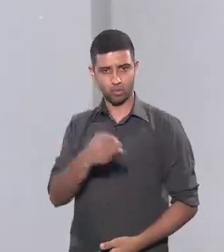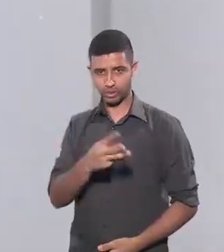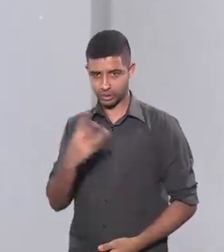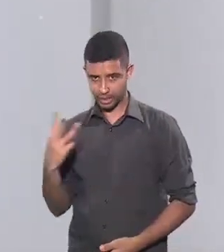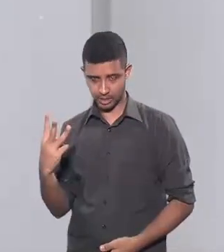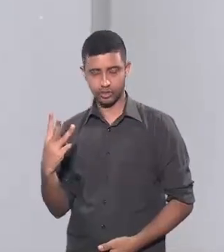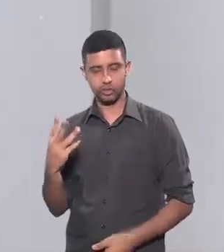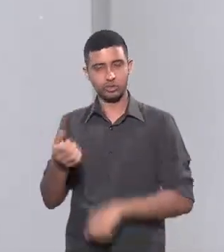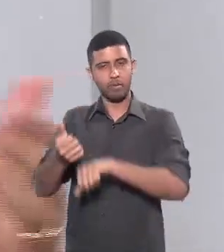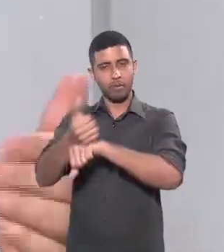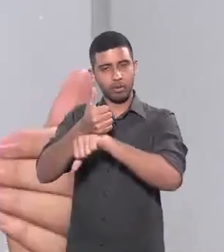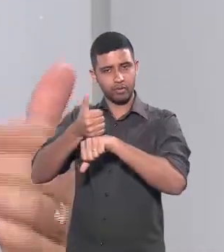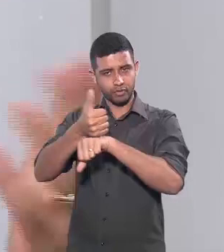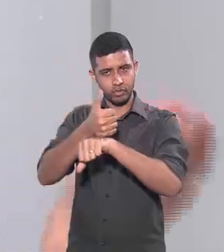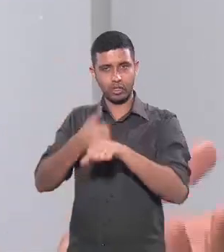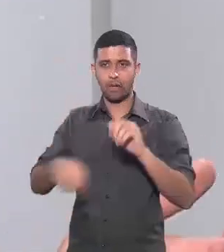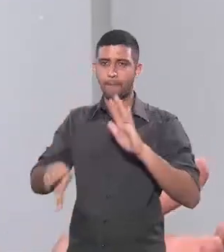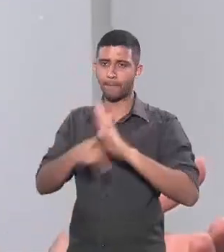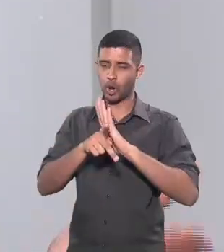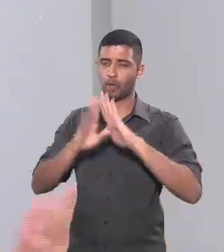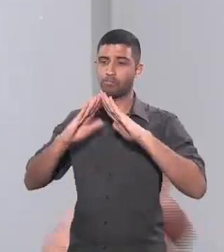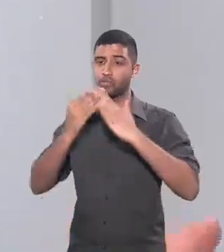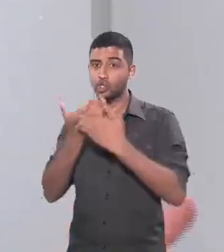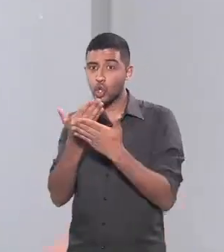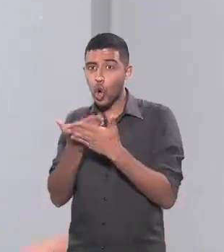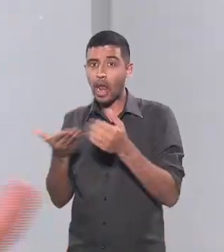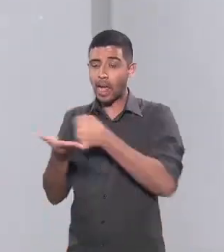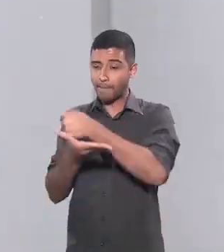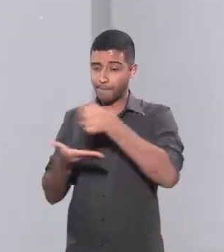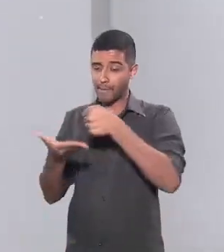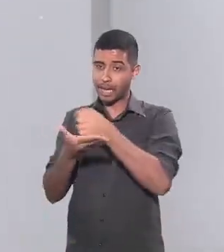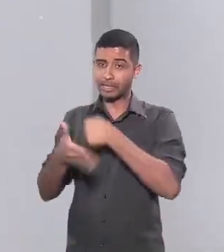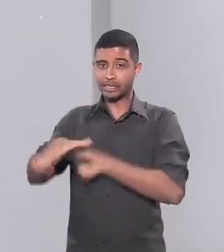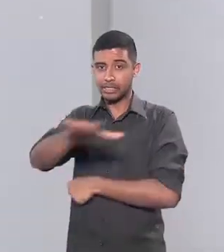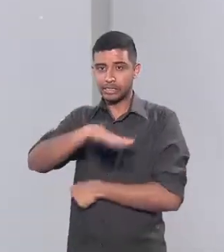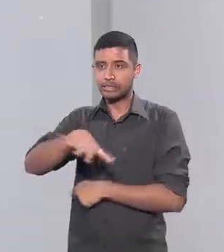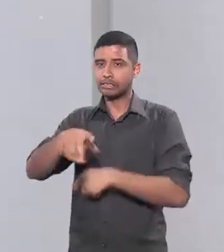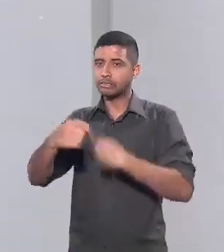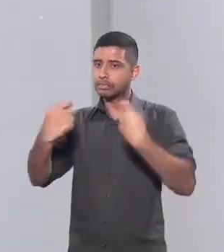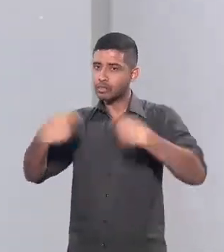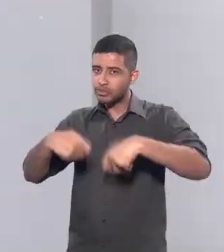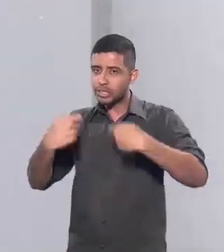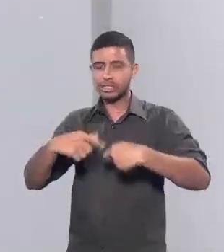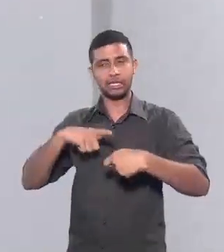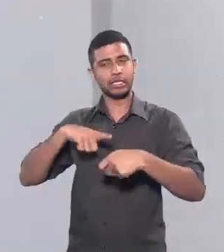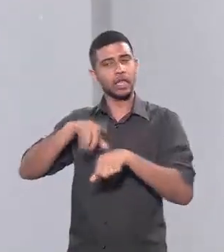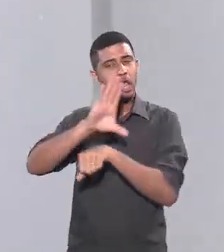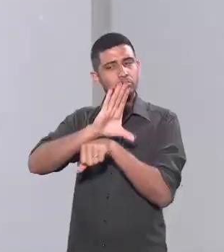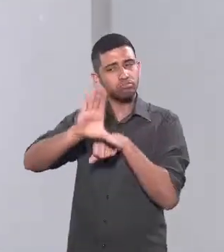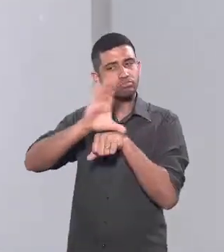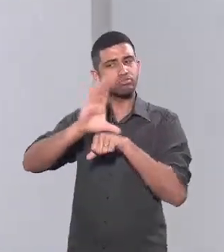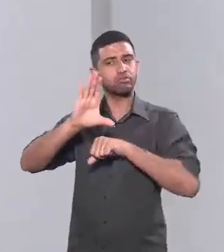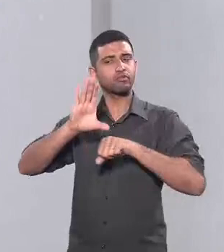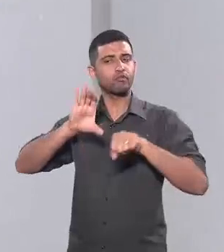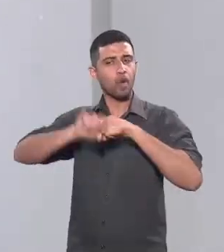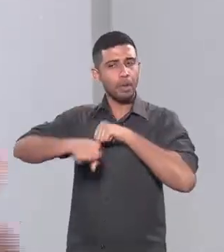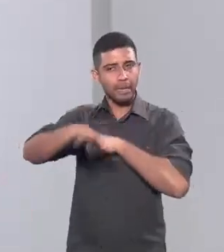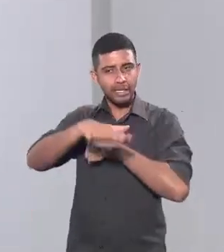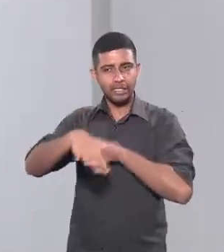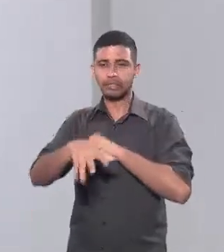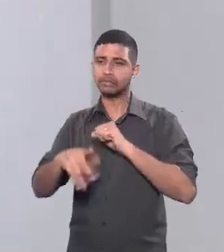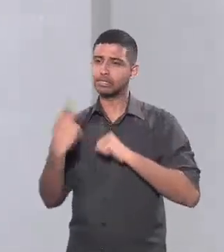dos profissionais de estabelecimentos de ensino básico devem receber a capacitação